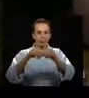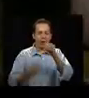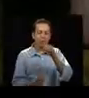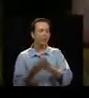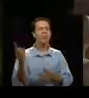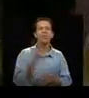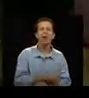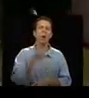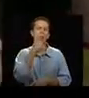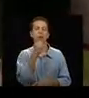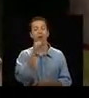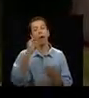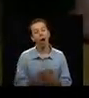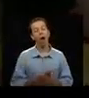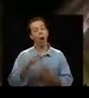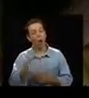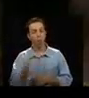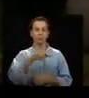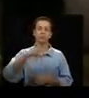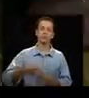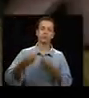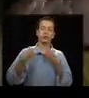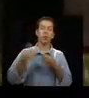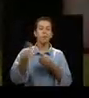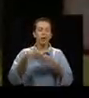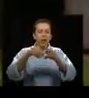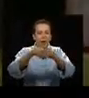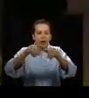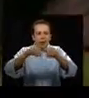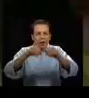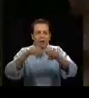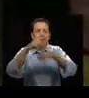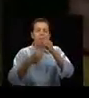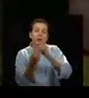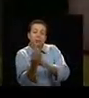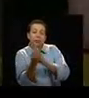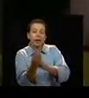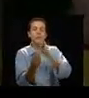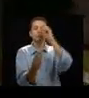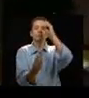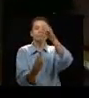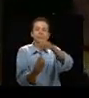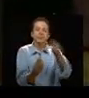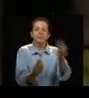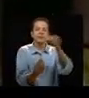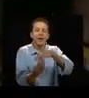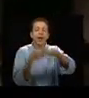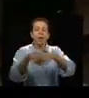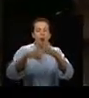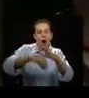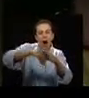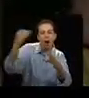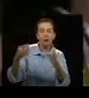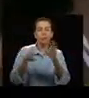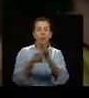samei a terra toda. Ele, não, mãe, não é assim. O professor lá ensina para nós fazer arleira e samear a sementinha. Depois, se tiver junto, ele